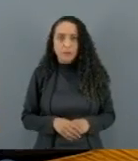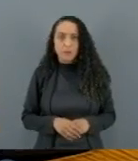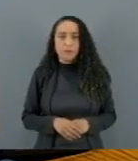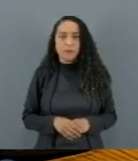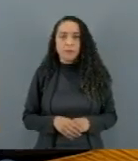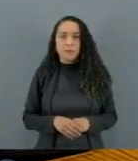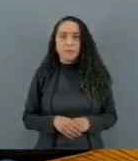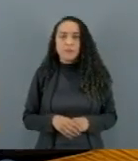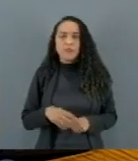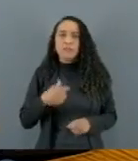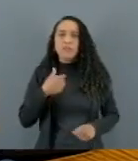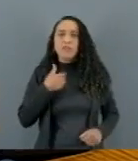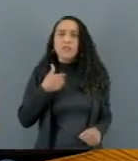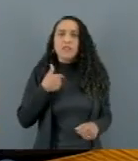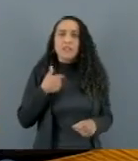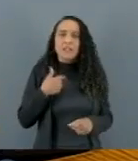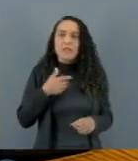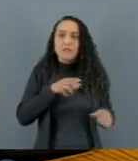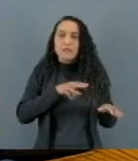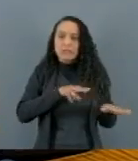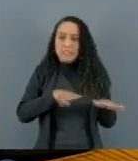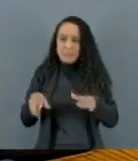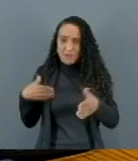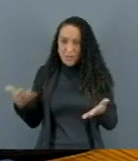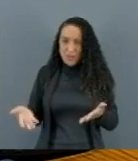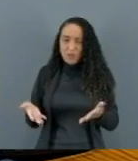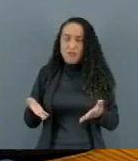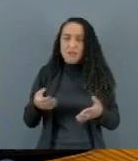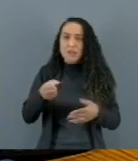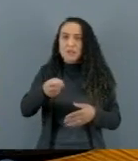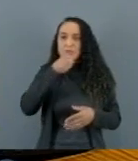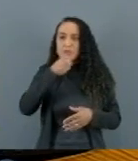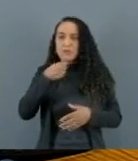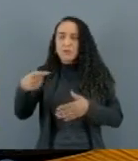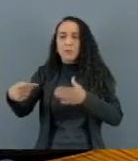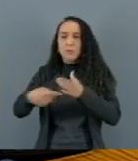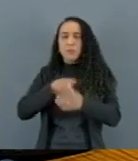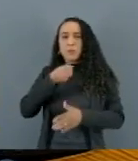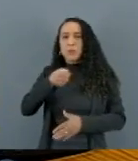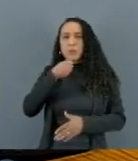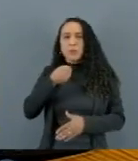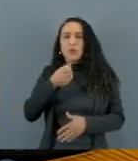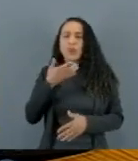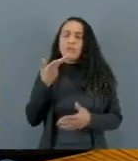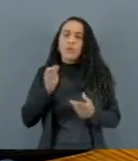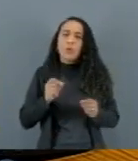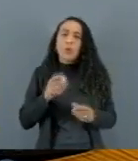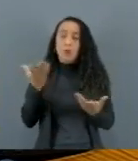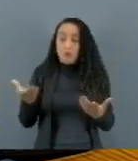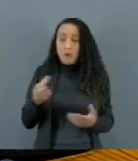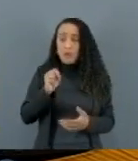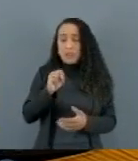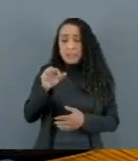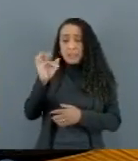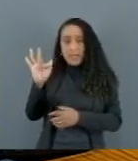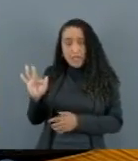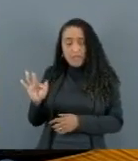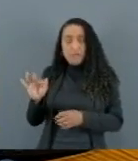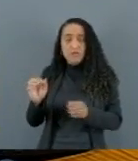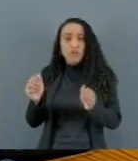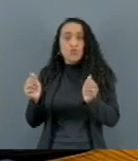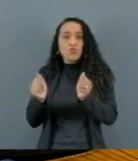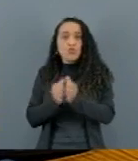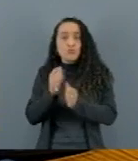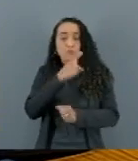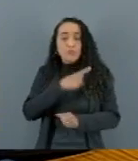Eu fui abordado pela imprensa essa semana, eminente senador Flávio, e dizendo o seguinte: olha, o STF, junto com o